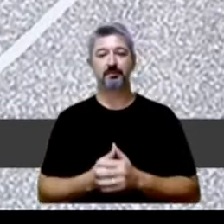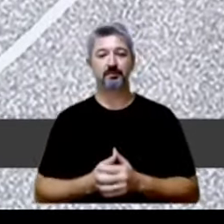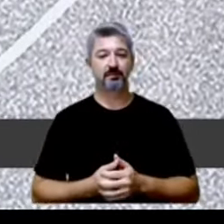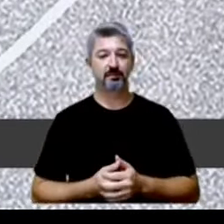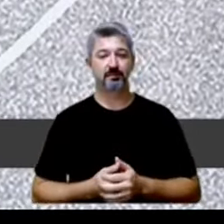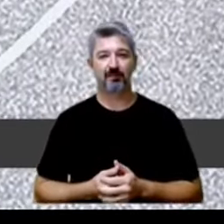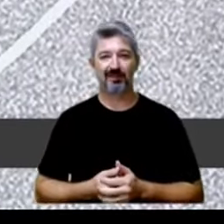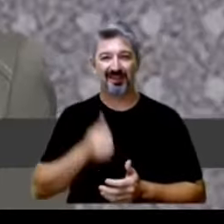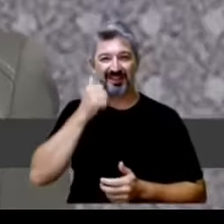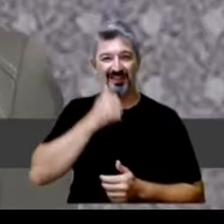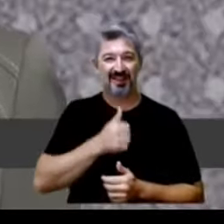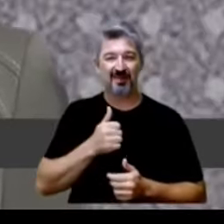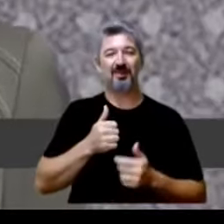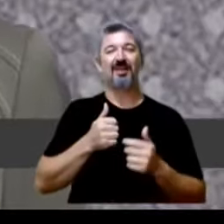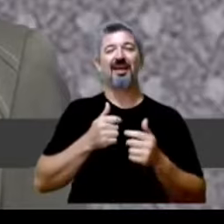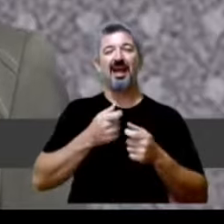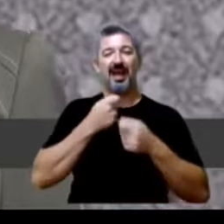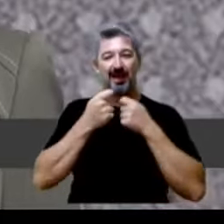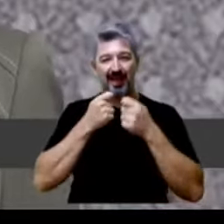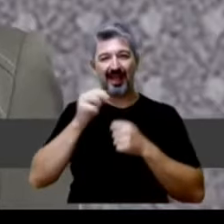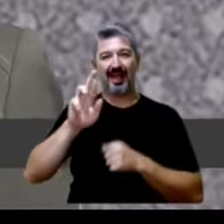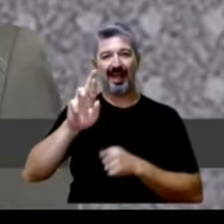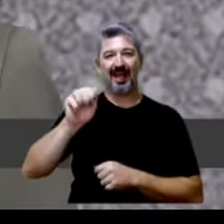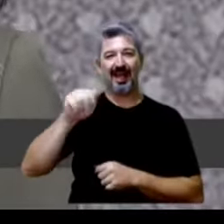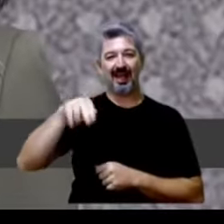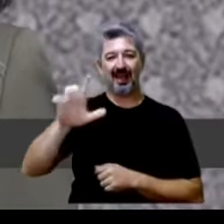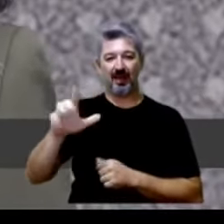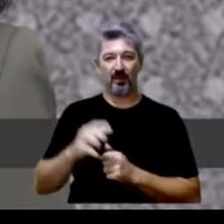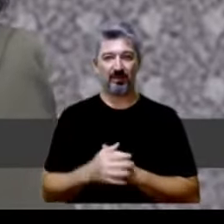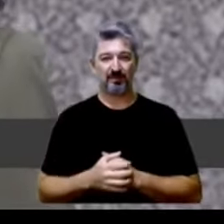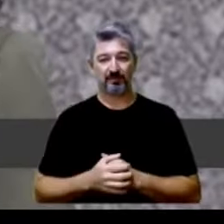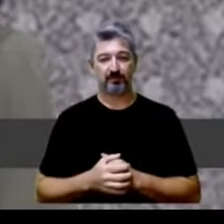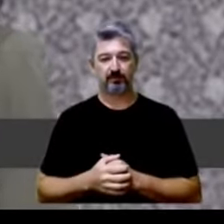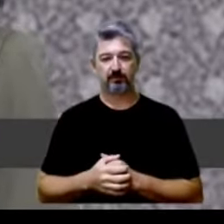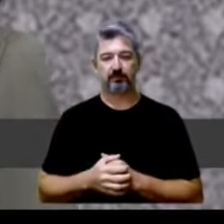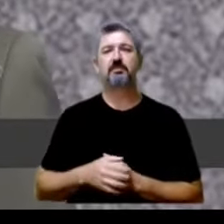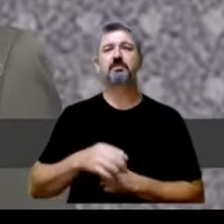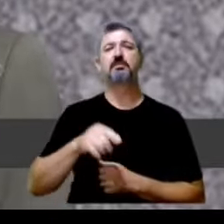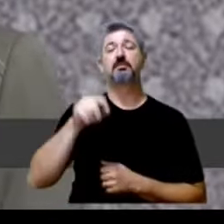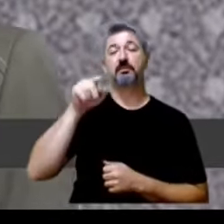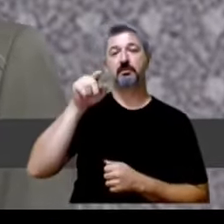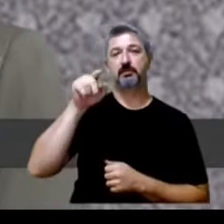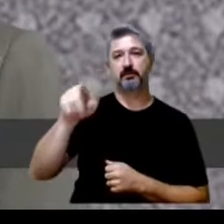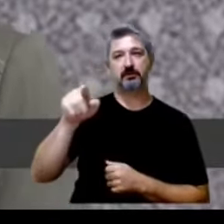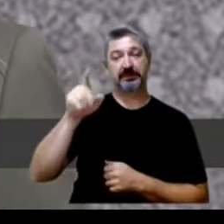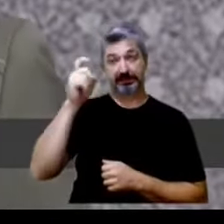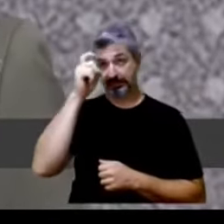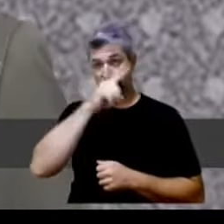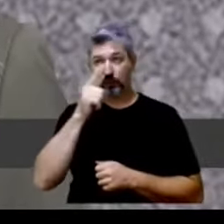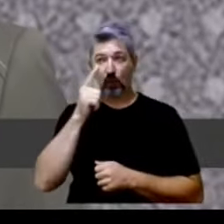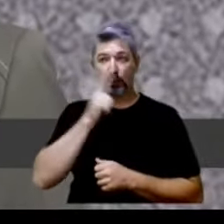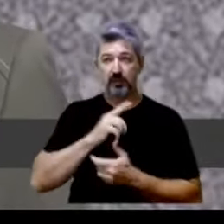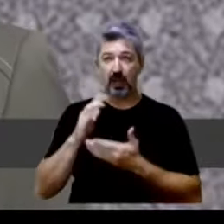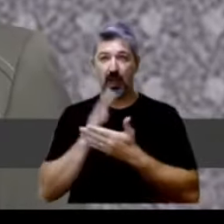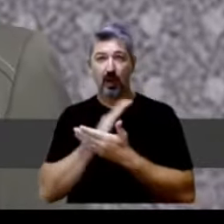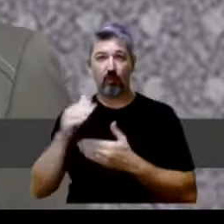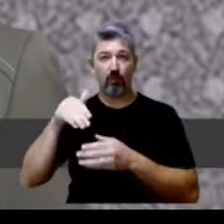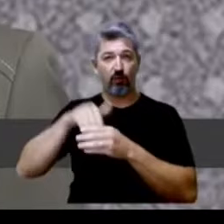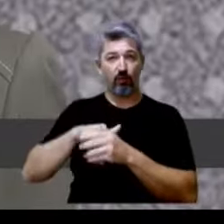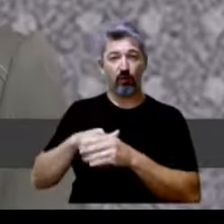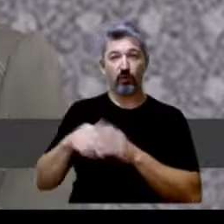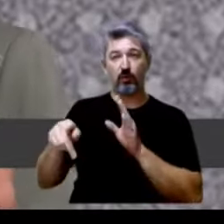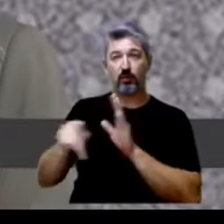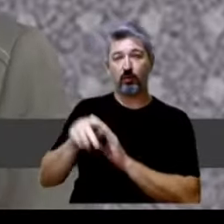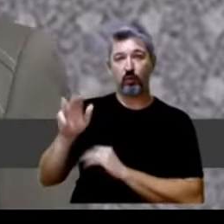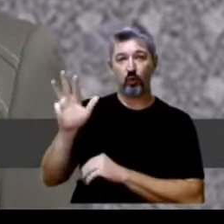jornalista Raquel. Tá meio feio, cara. Ignorar. Okay. Eu sei, mas ele tá falando nas horas erradas agora, o Marçal. E depois ele vai mostrar. Eu perguntei 10